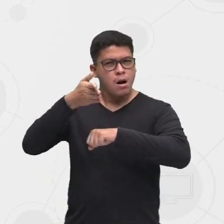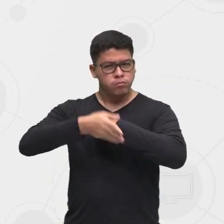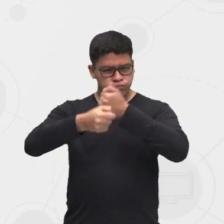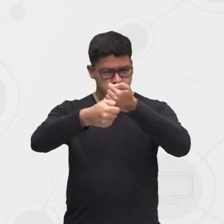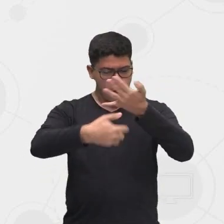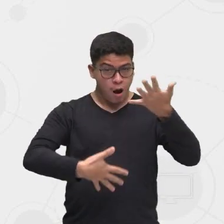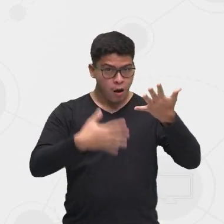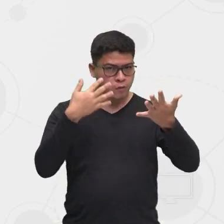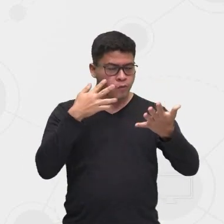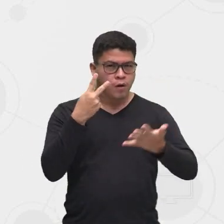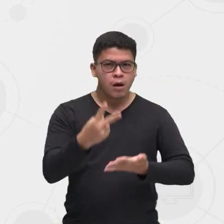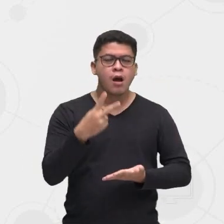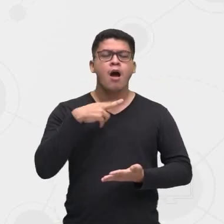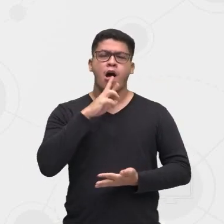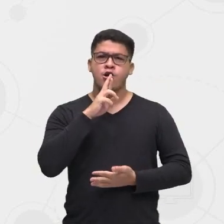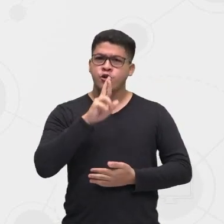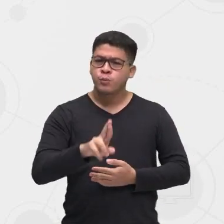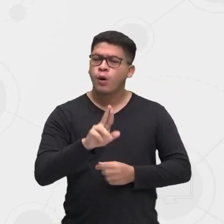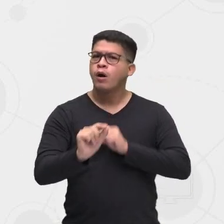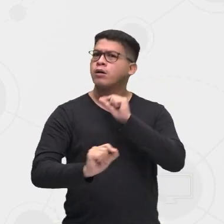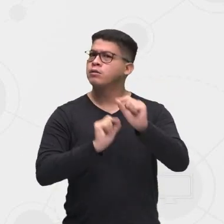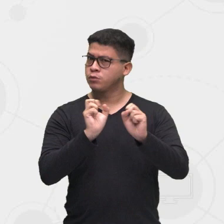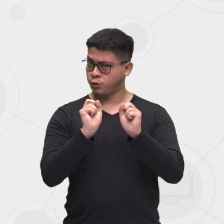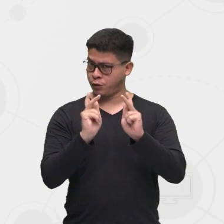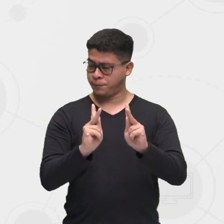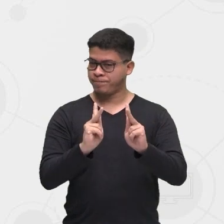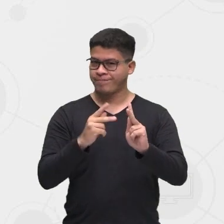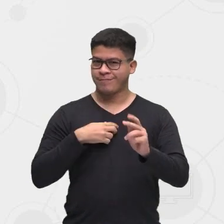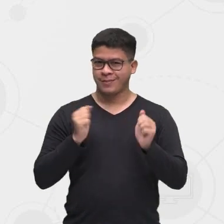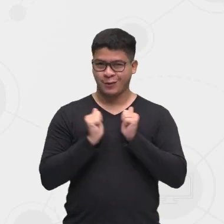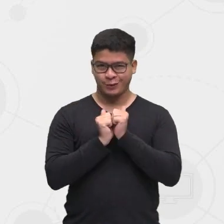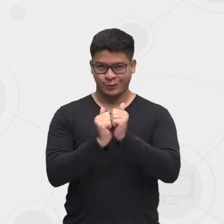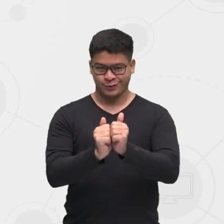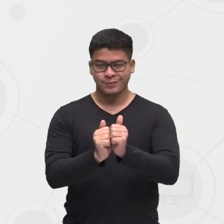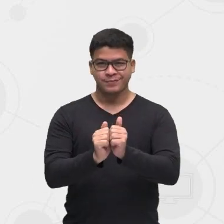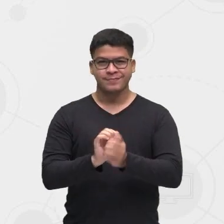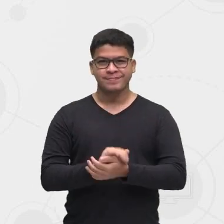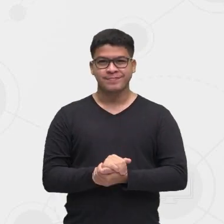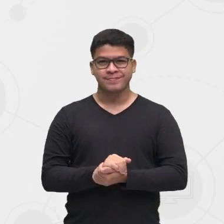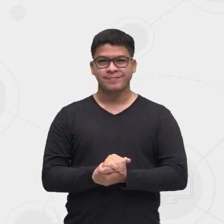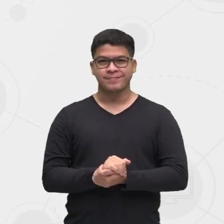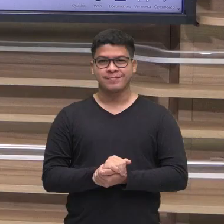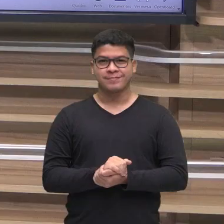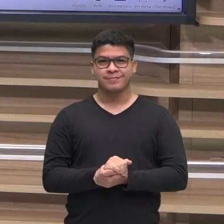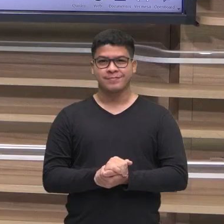confiram as respostas aqui também junto comigo, certo? Vamos dar uma olhada então na questão.